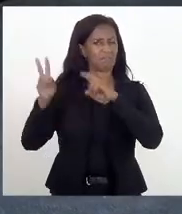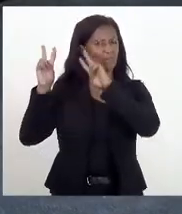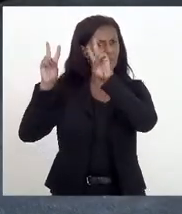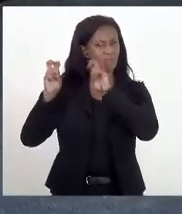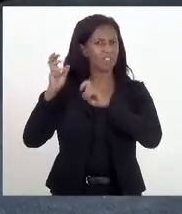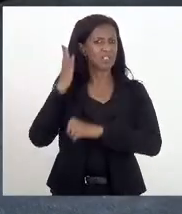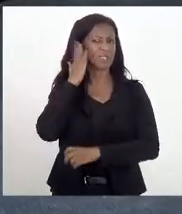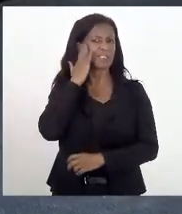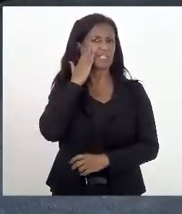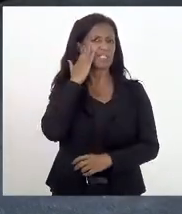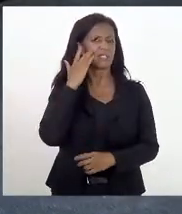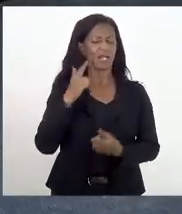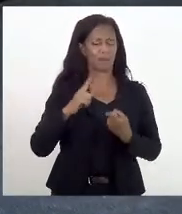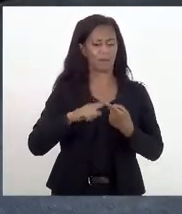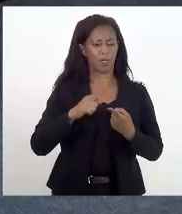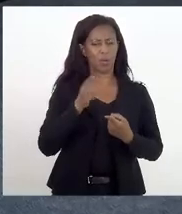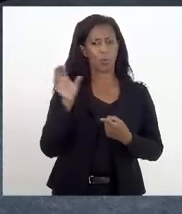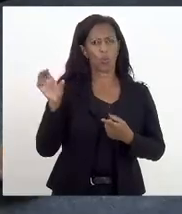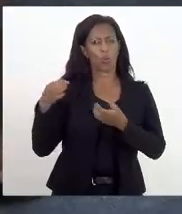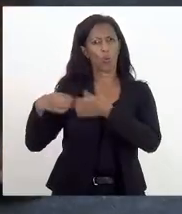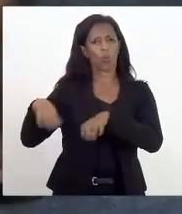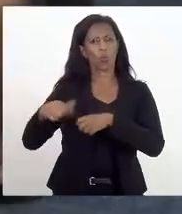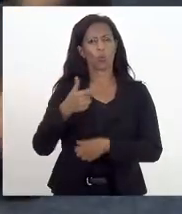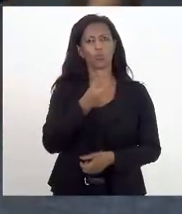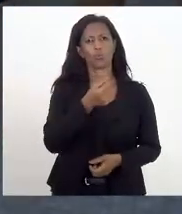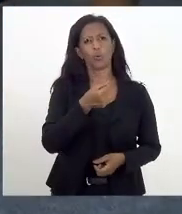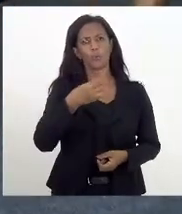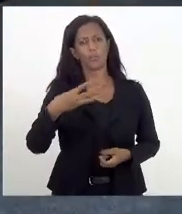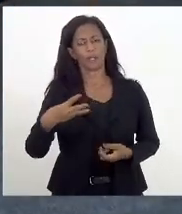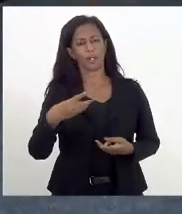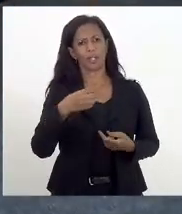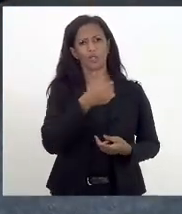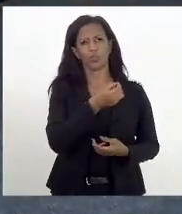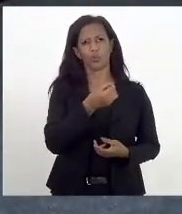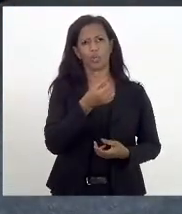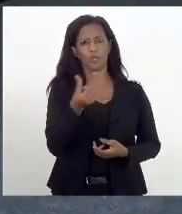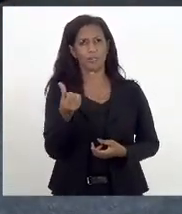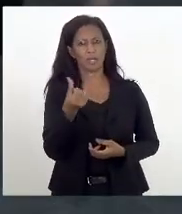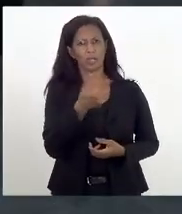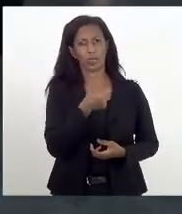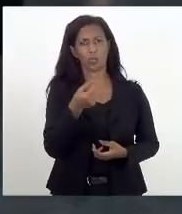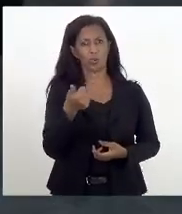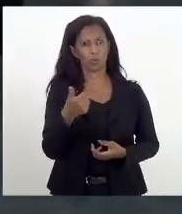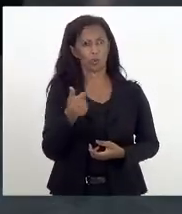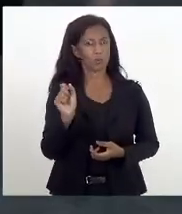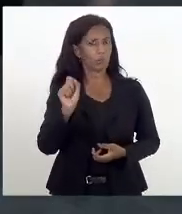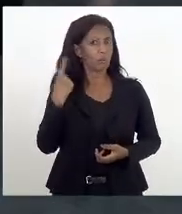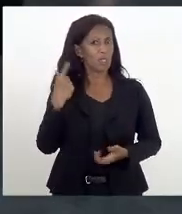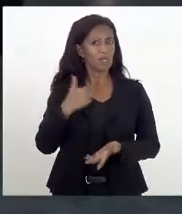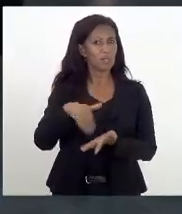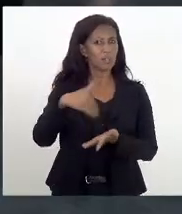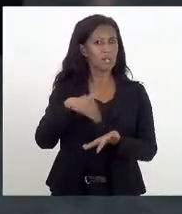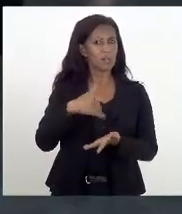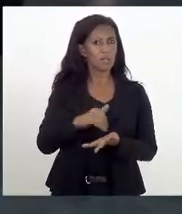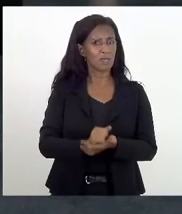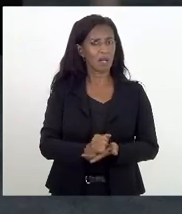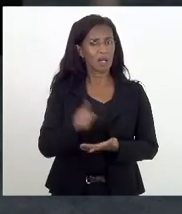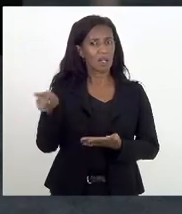que havia o concurso de 2003/2006 2012 aberto e o atual o ex-secretário